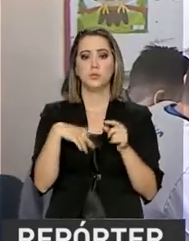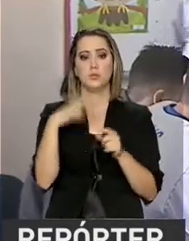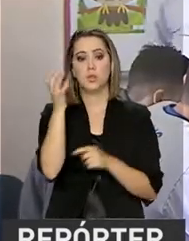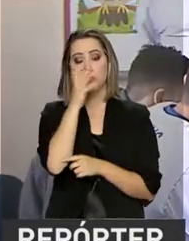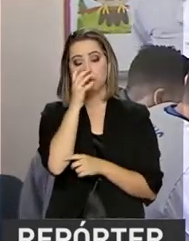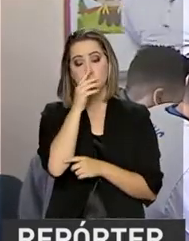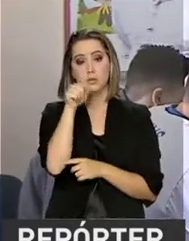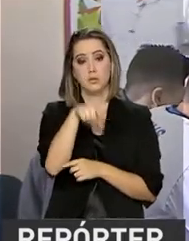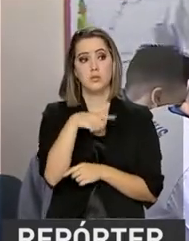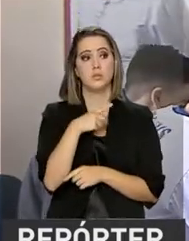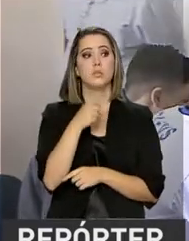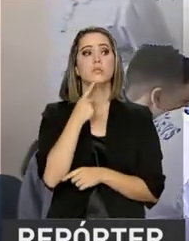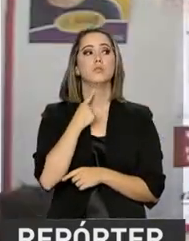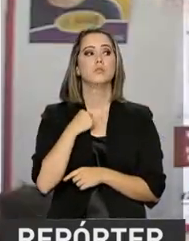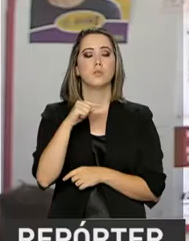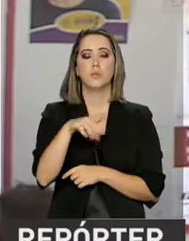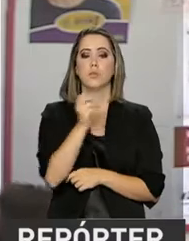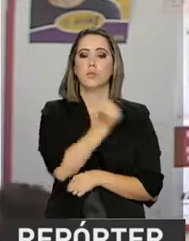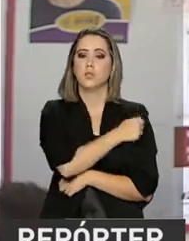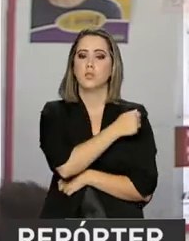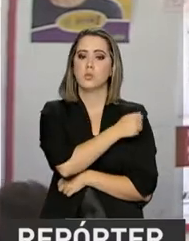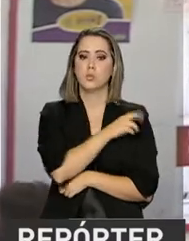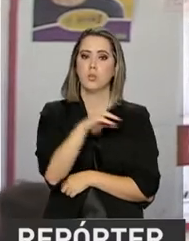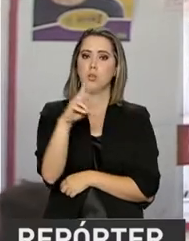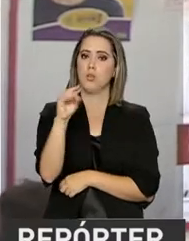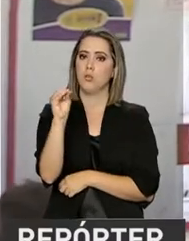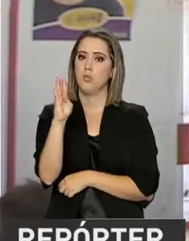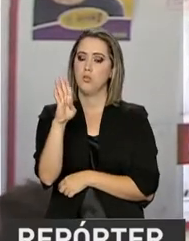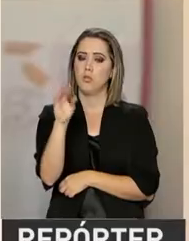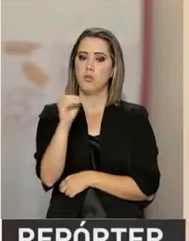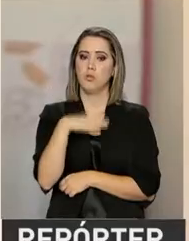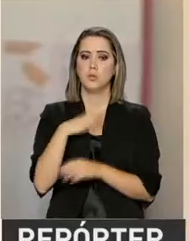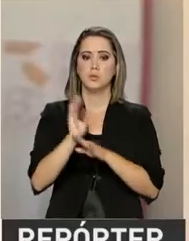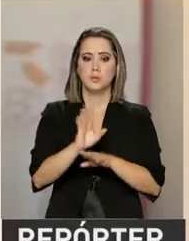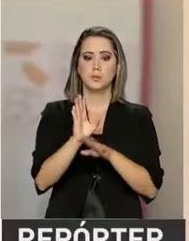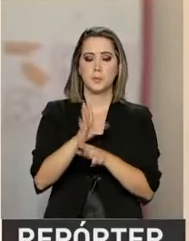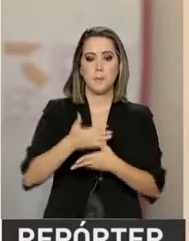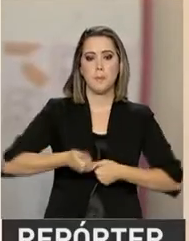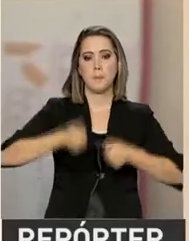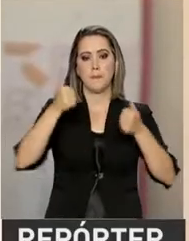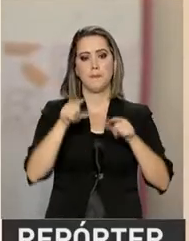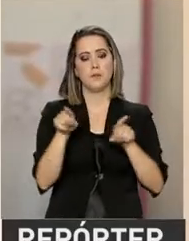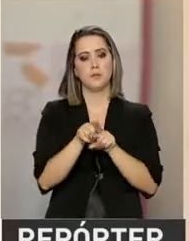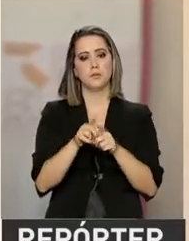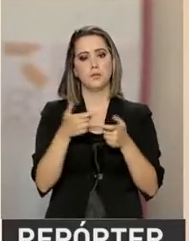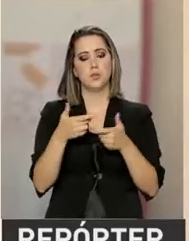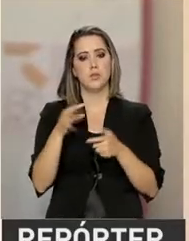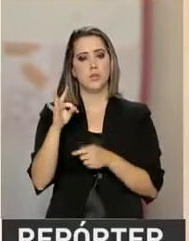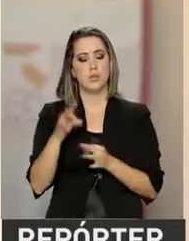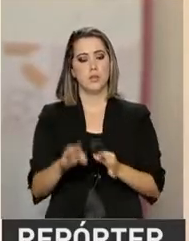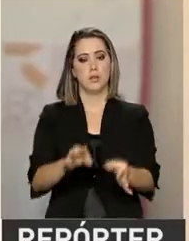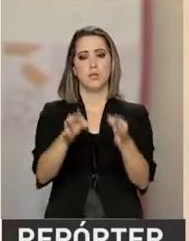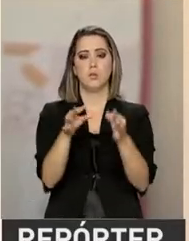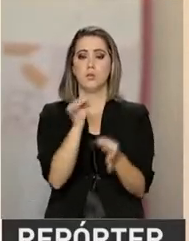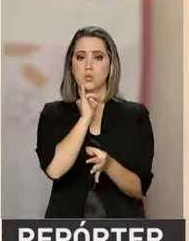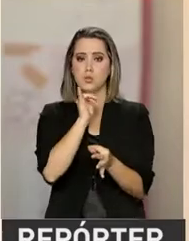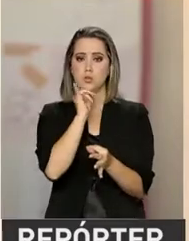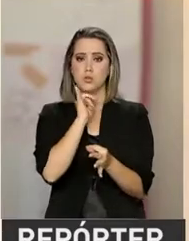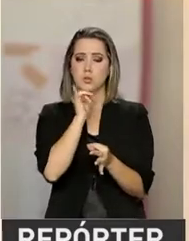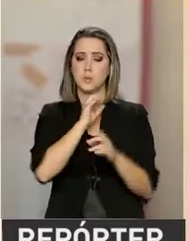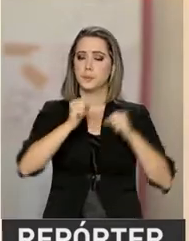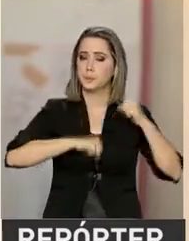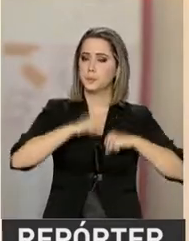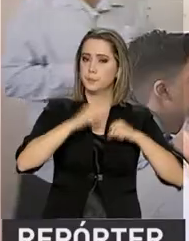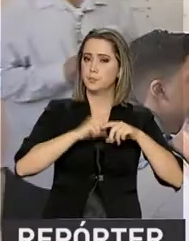interesse dos alunos na robótica e ajudar a formar estudantes com interesse em tecnologia, como em máquinas de